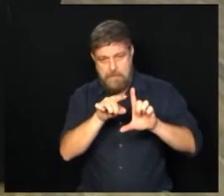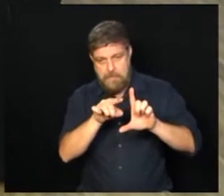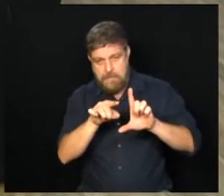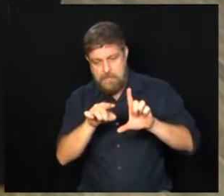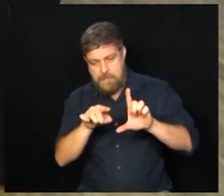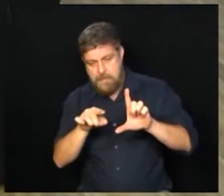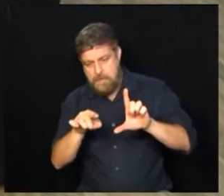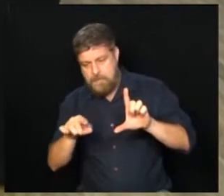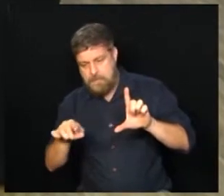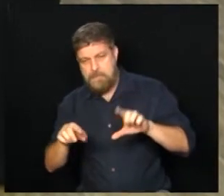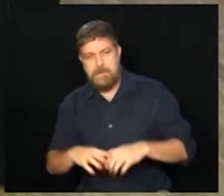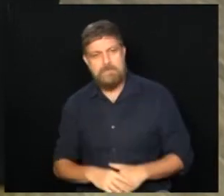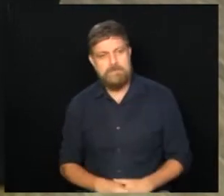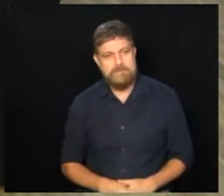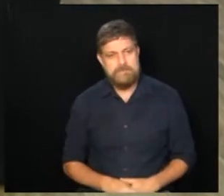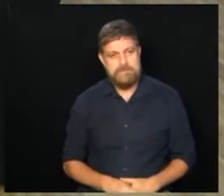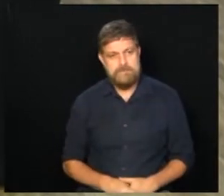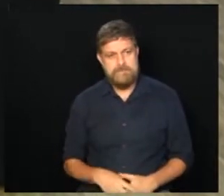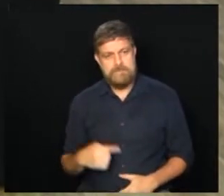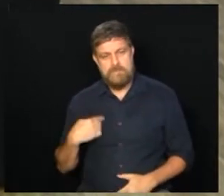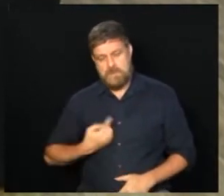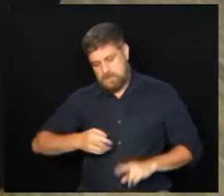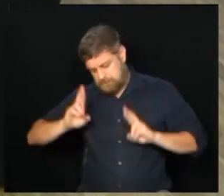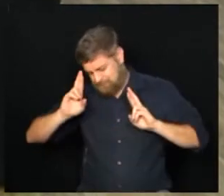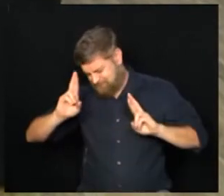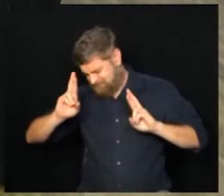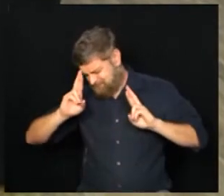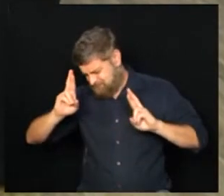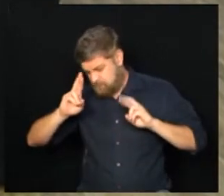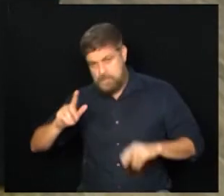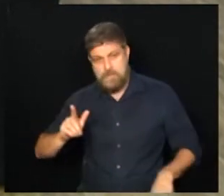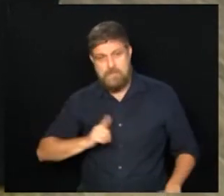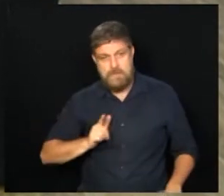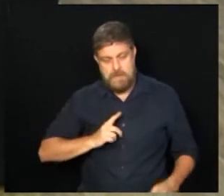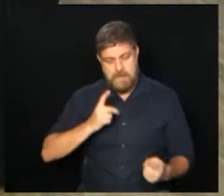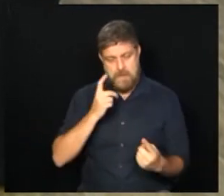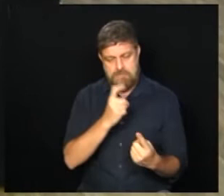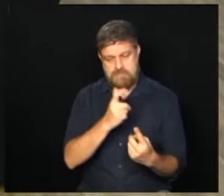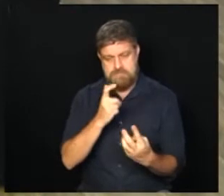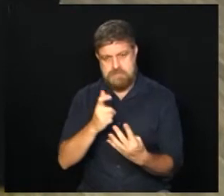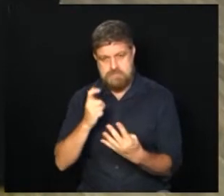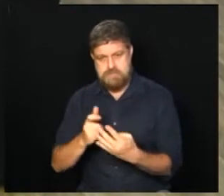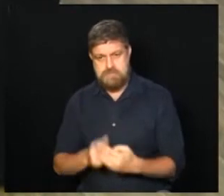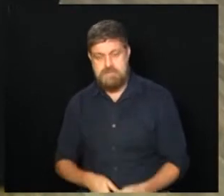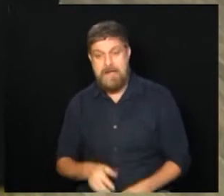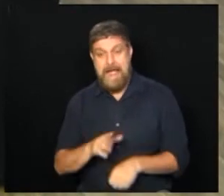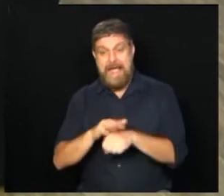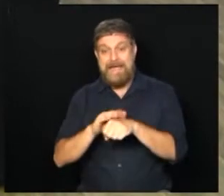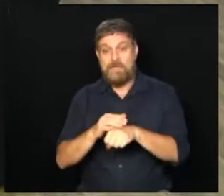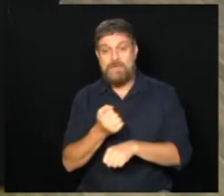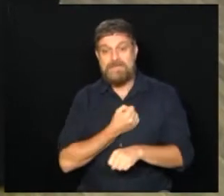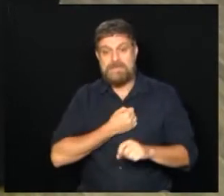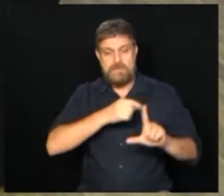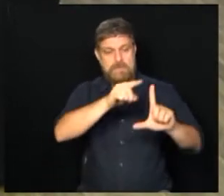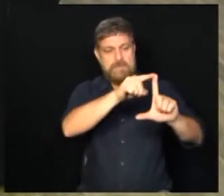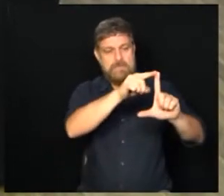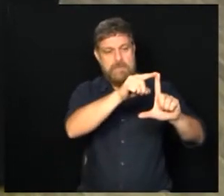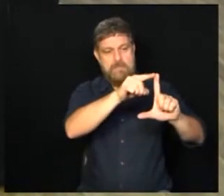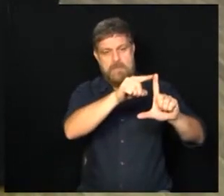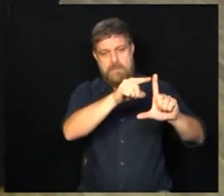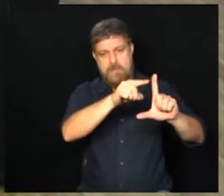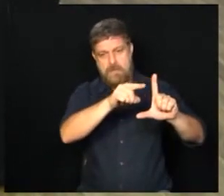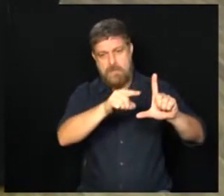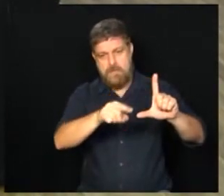mais baixa na nossa cidade. E é a nossa torcida, né? Aumento de vacinação e a taxa de leitos de UTI dessa ocupação